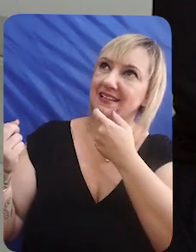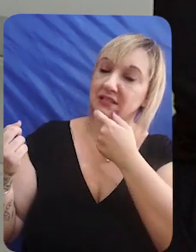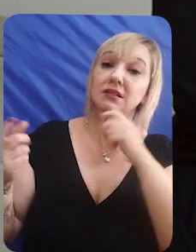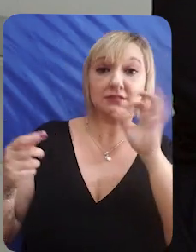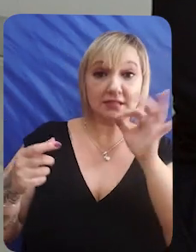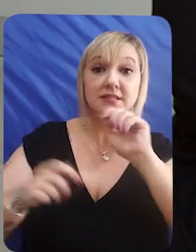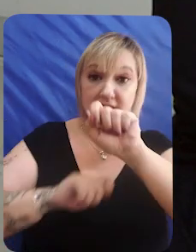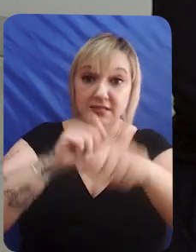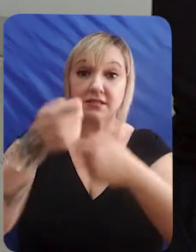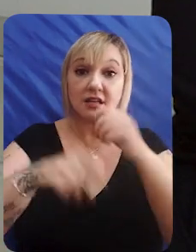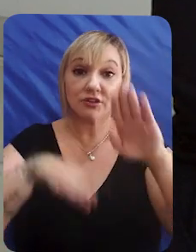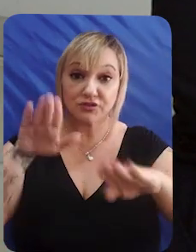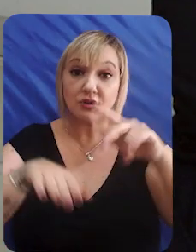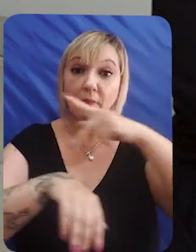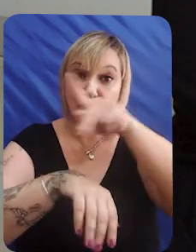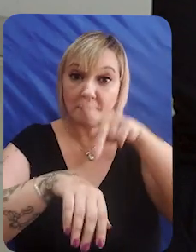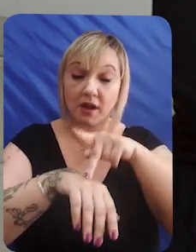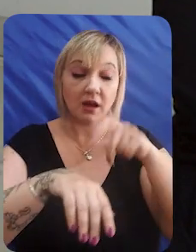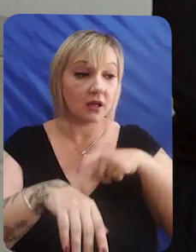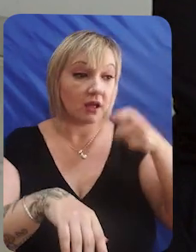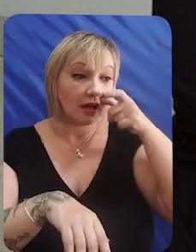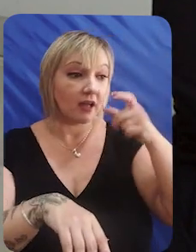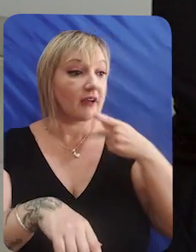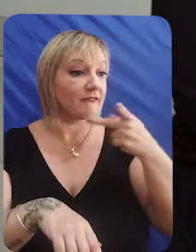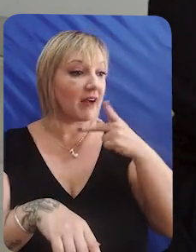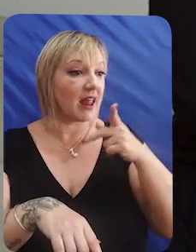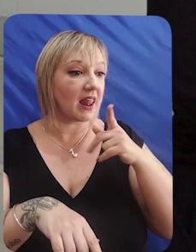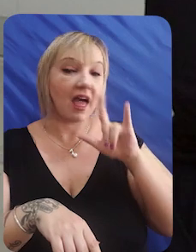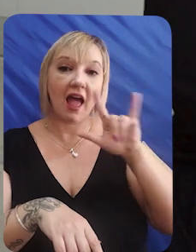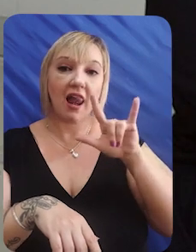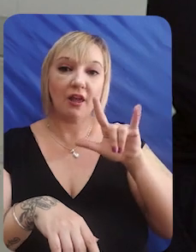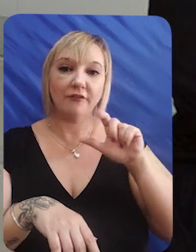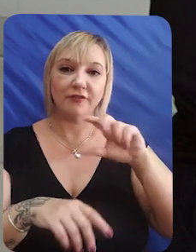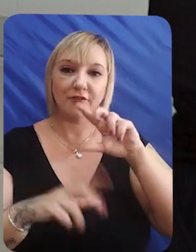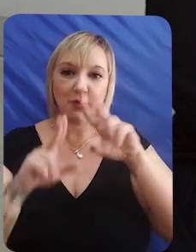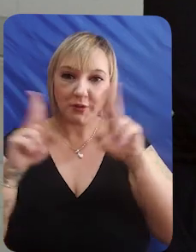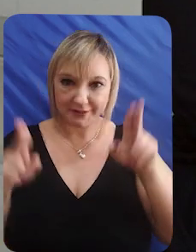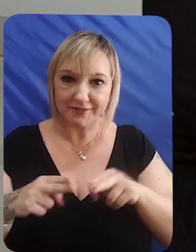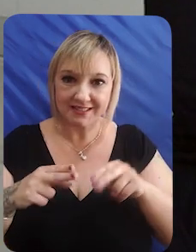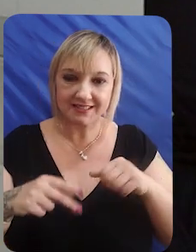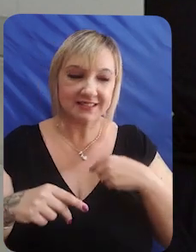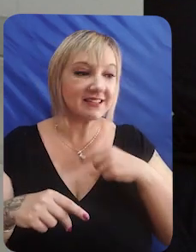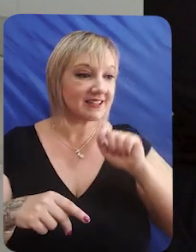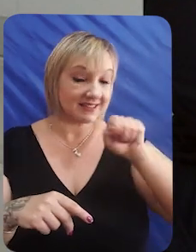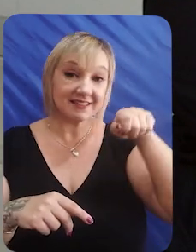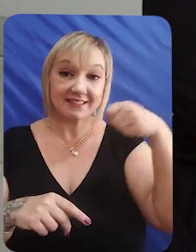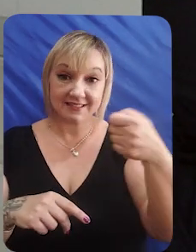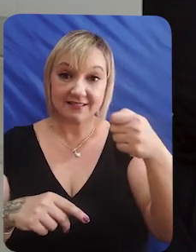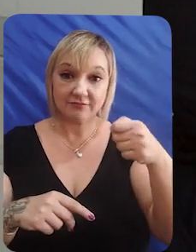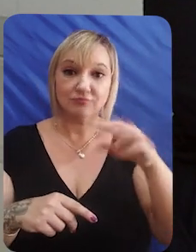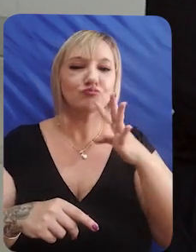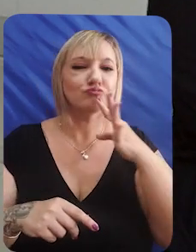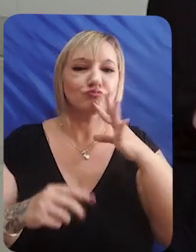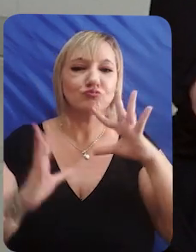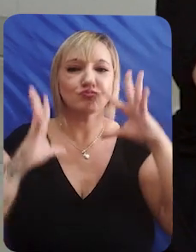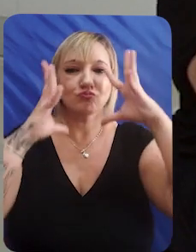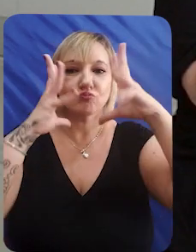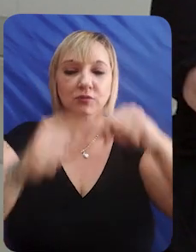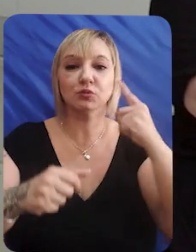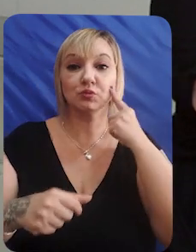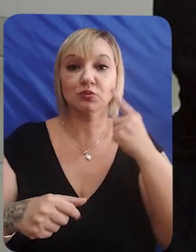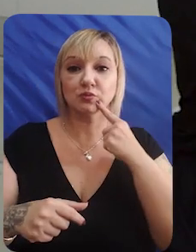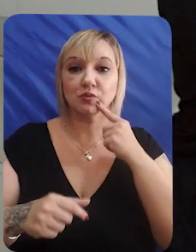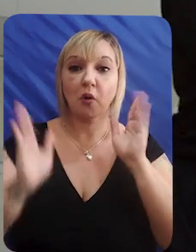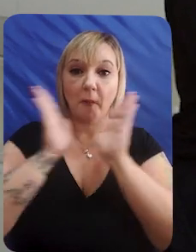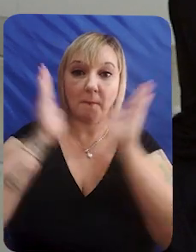com o país também. Interessante. Me fala o I love you, que é igual, que é universal. Esse é um sinal que é universal, né? Que o